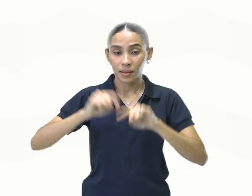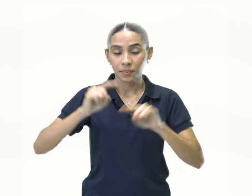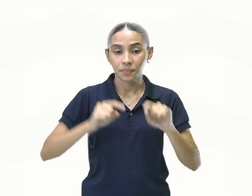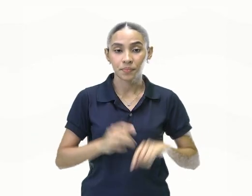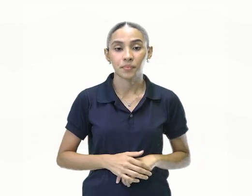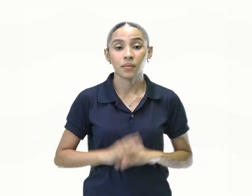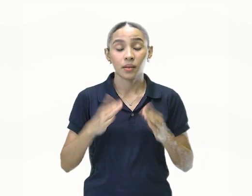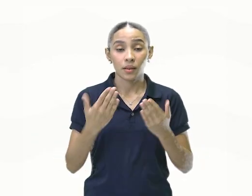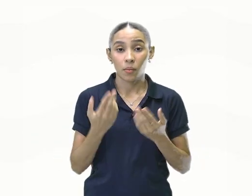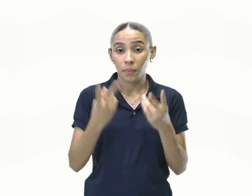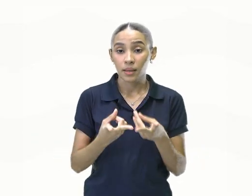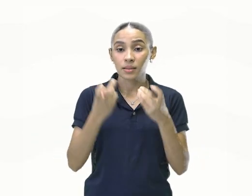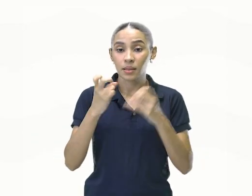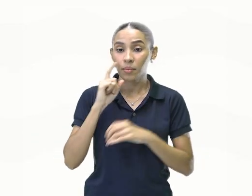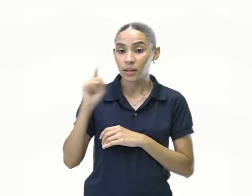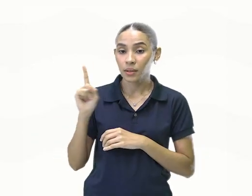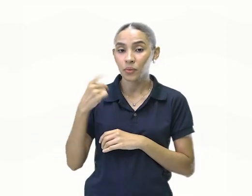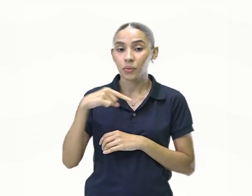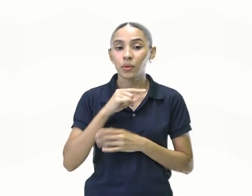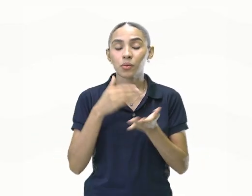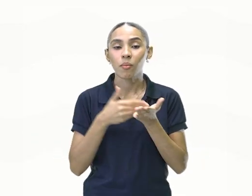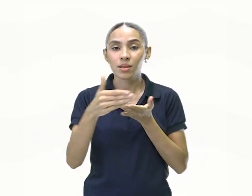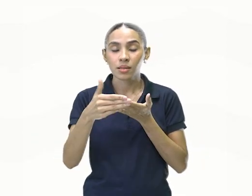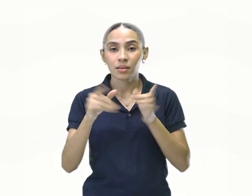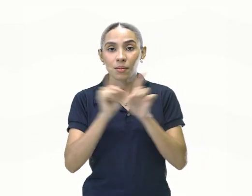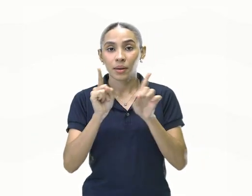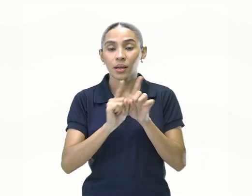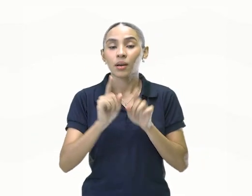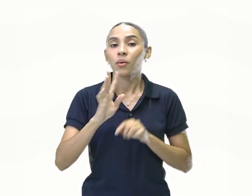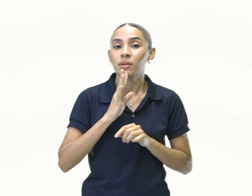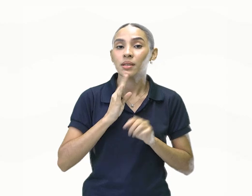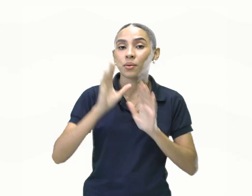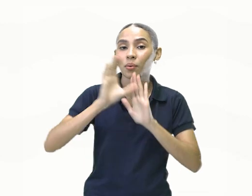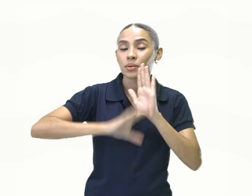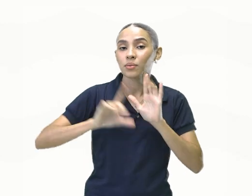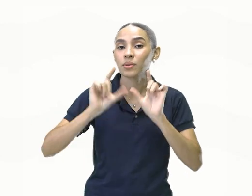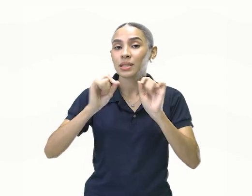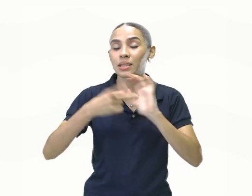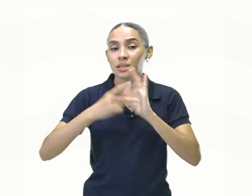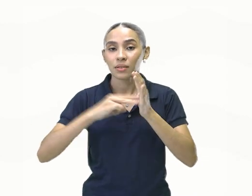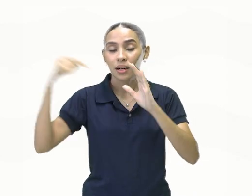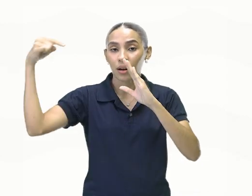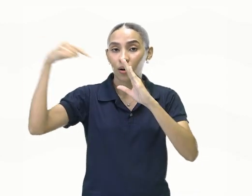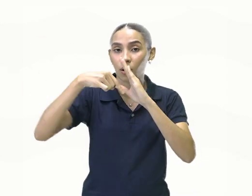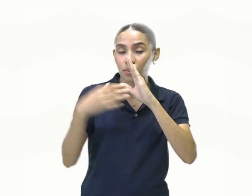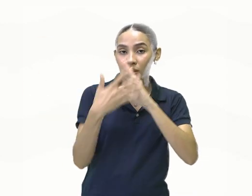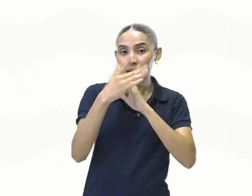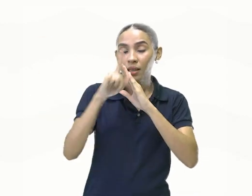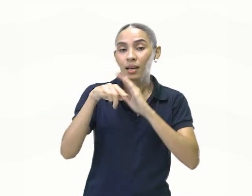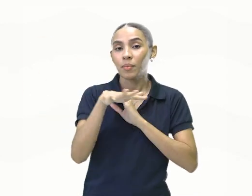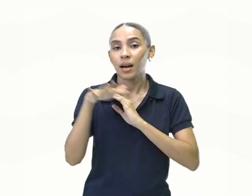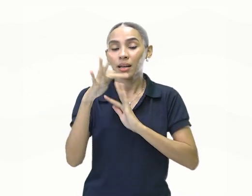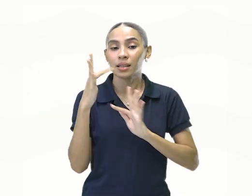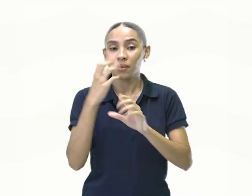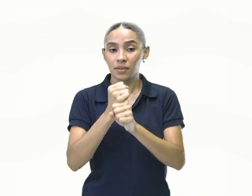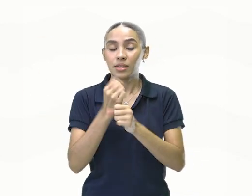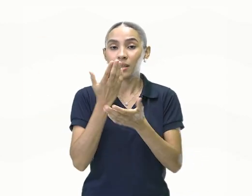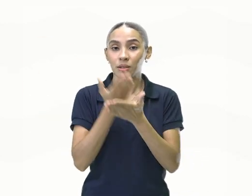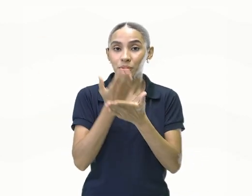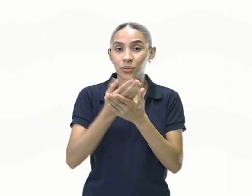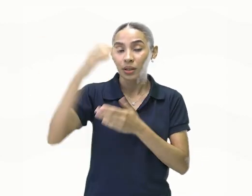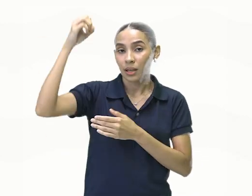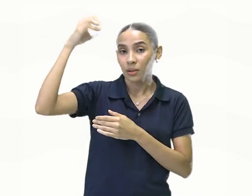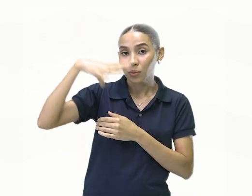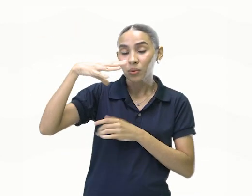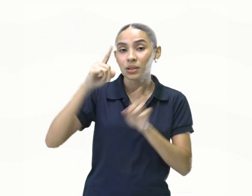a matéria. Vejam que estamos iniciando e definindo novamente o que é a óptica, que é a área da física